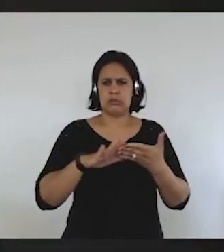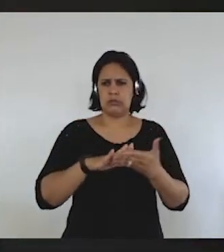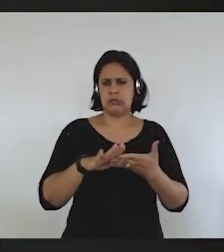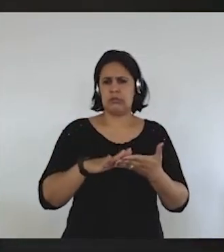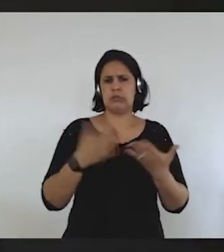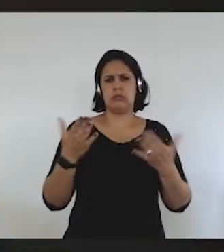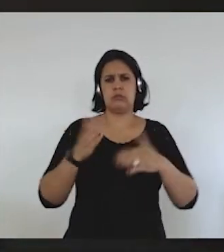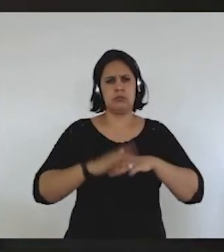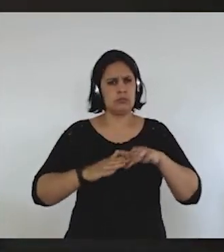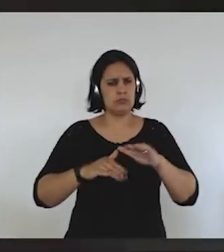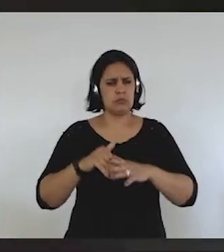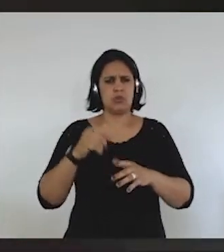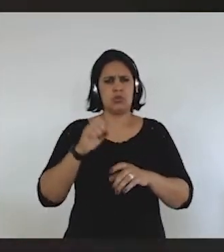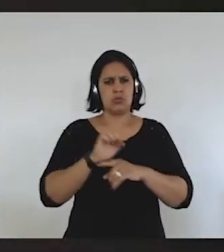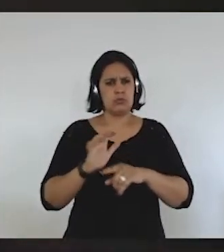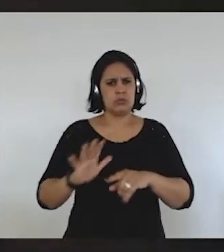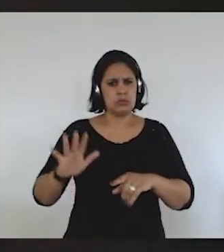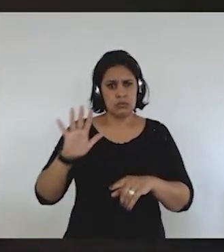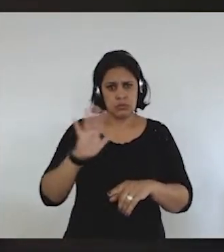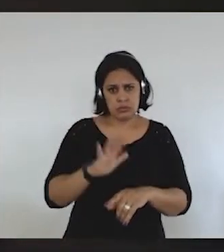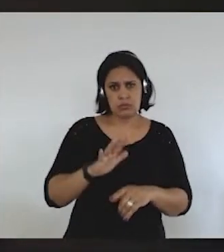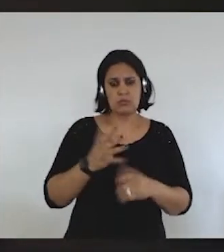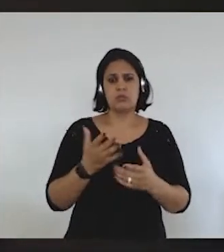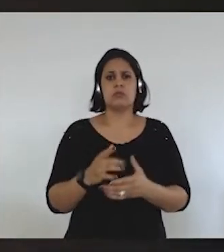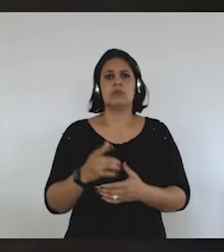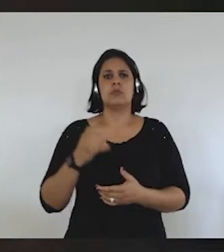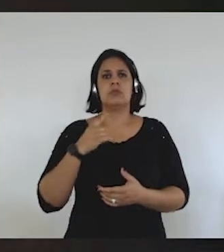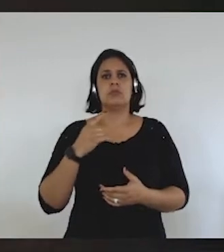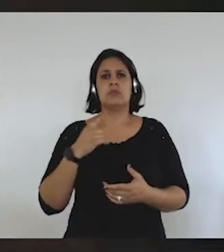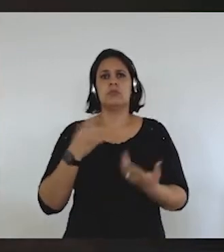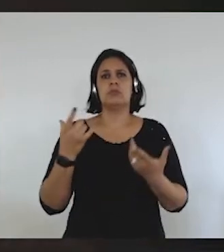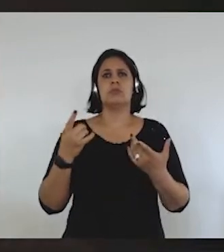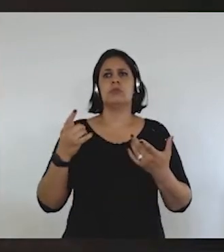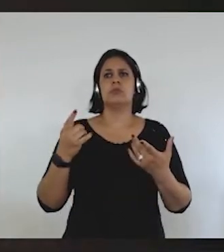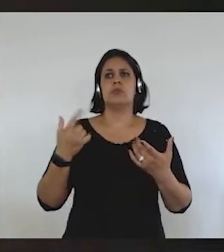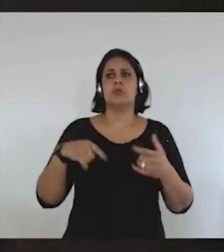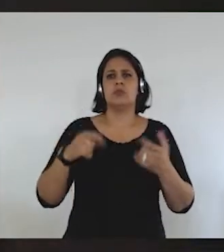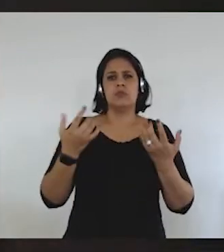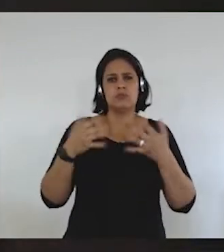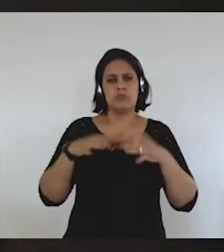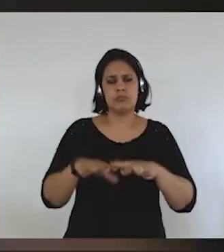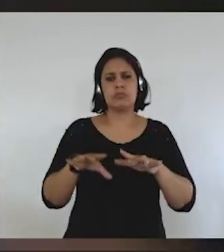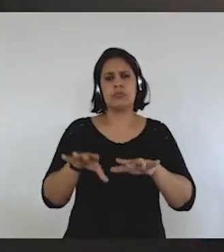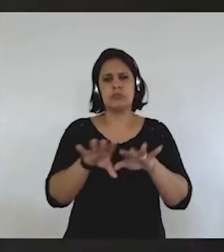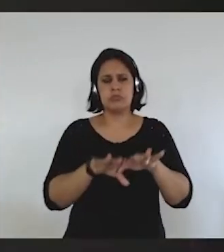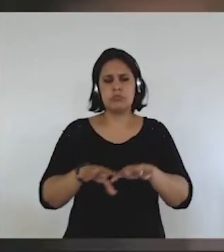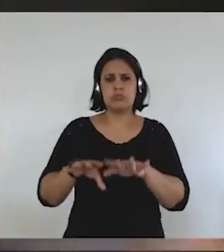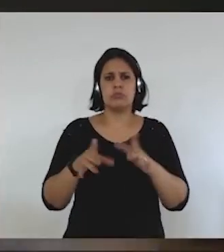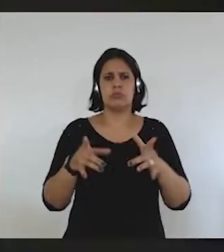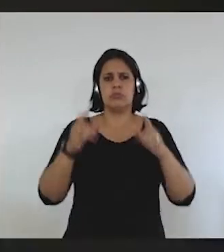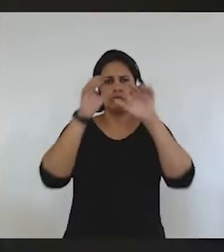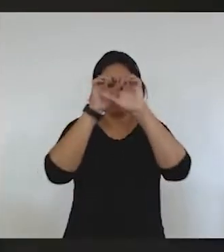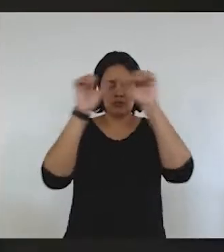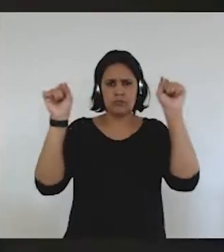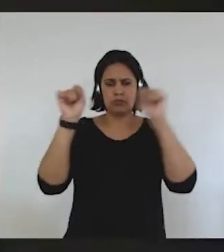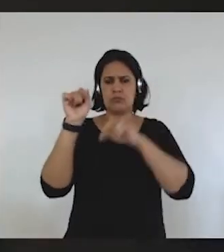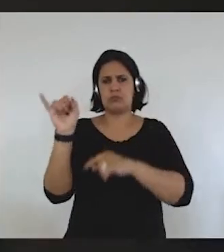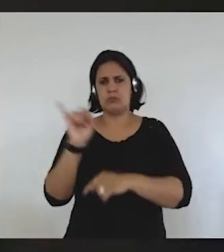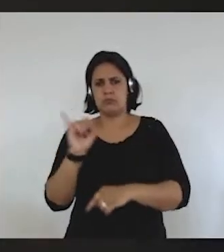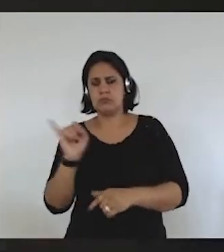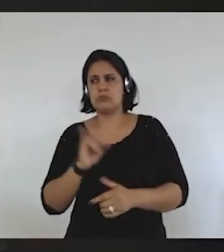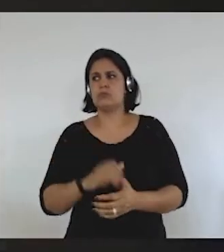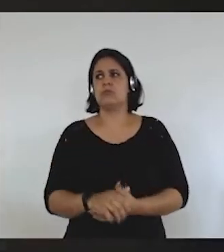dos Estados, estamos abrindo mão da nossa soberania em nome de espaços de integração, tribunais